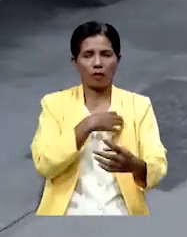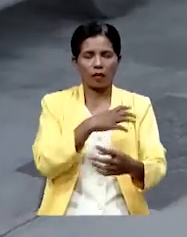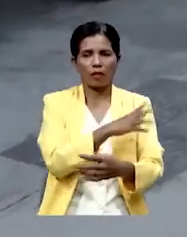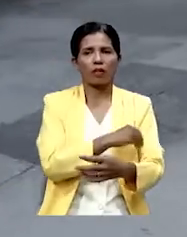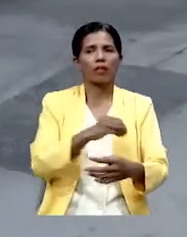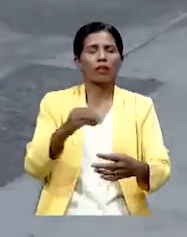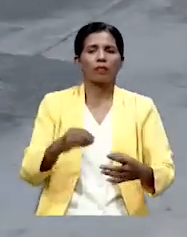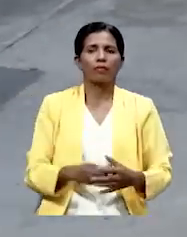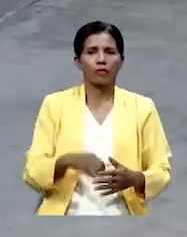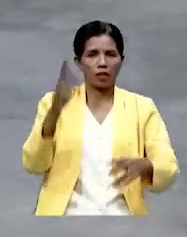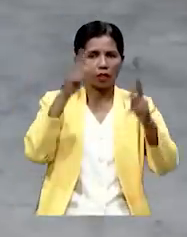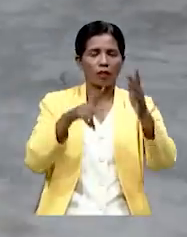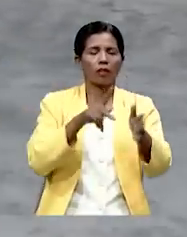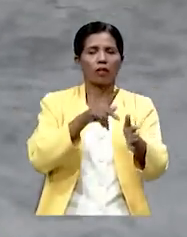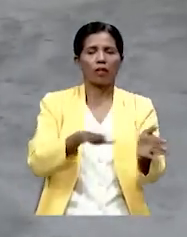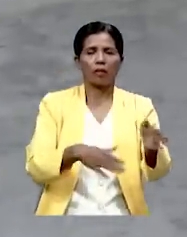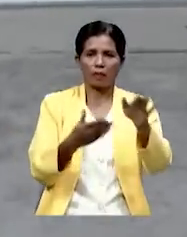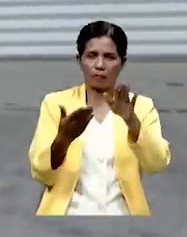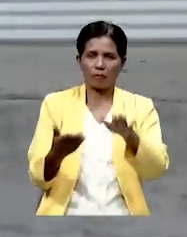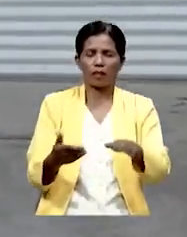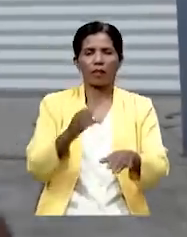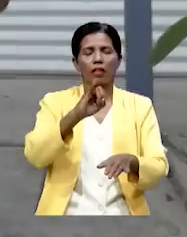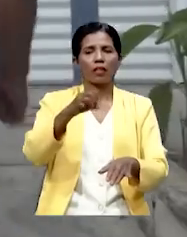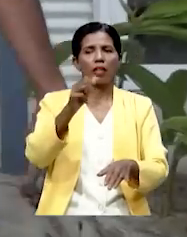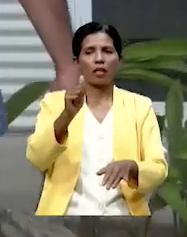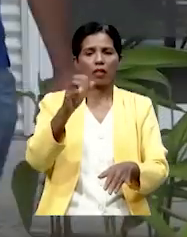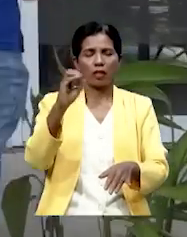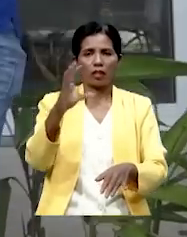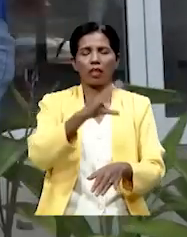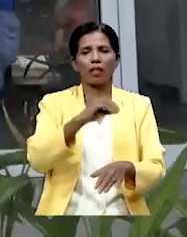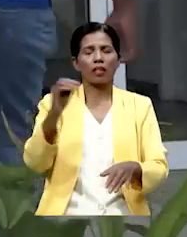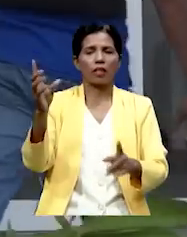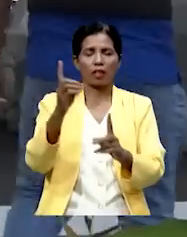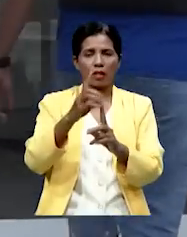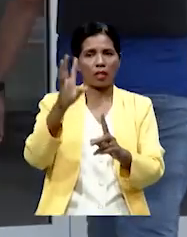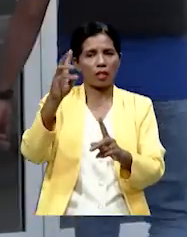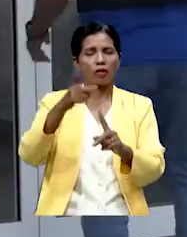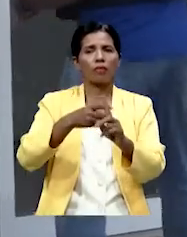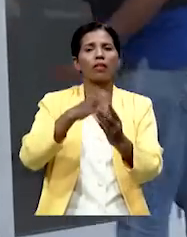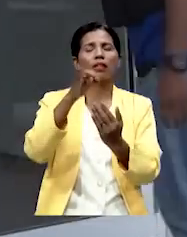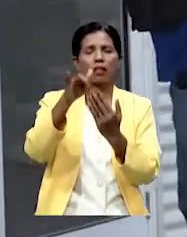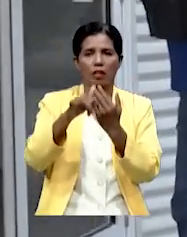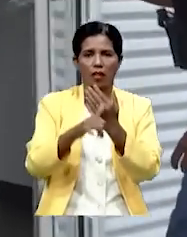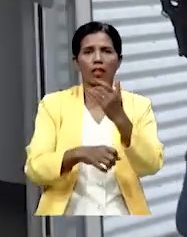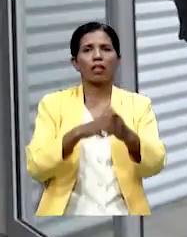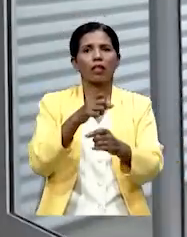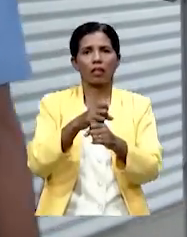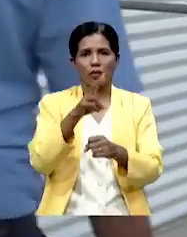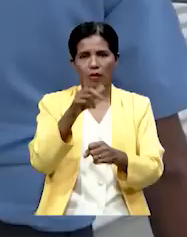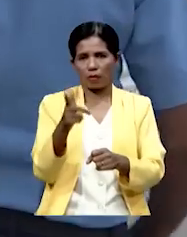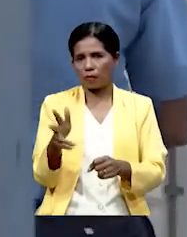Falentil. Caso homicídio, o de hala com Isaac Sinarai da Costa Nevidane, acontece em Loroneno, Flanzaneiro, Tinarim